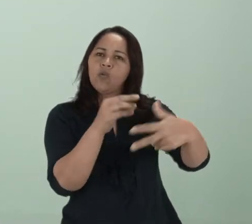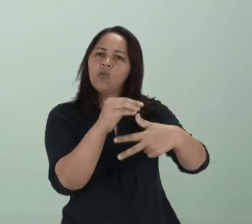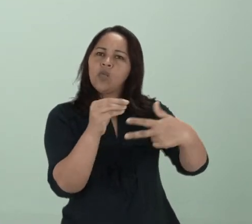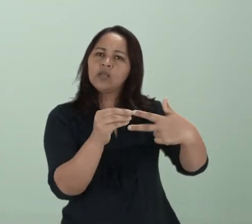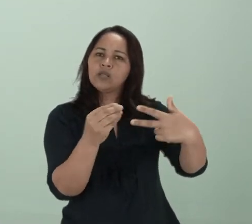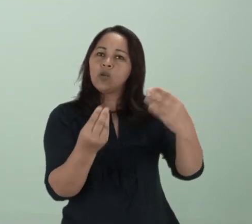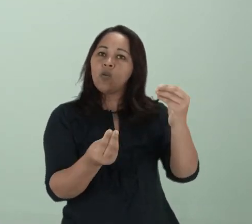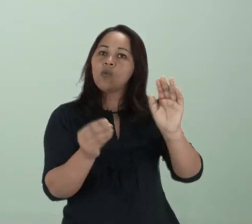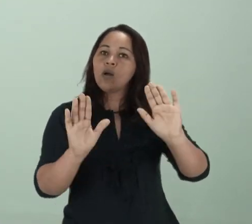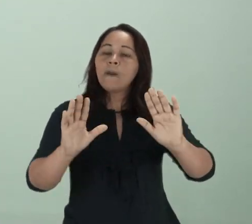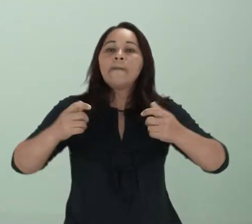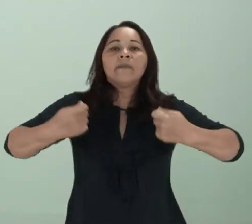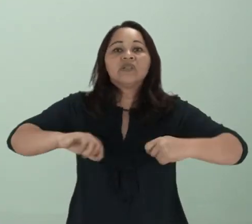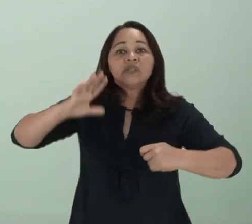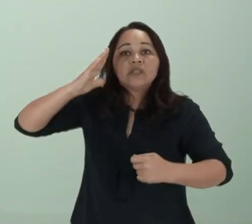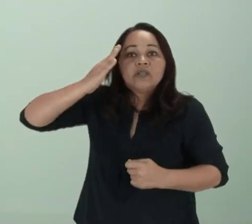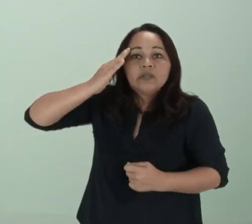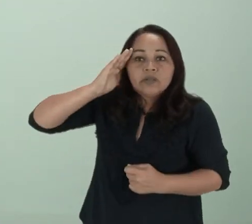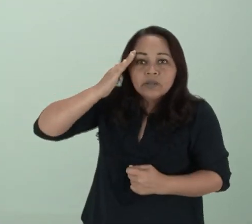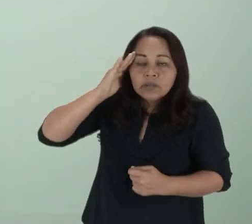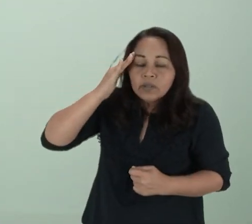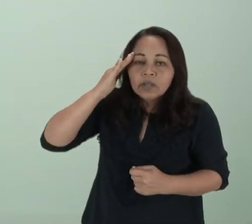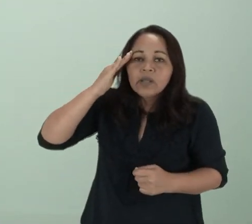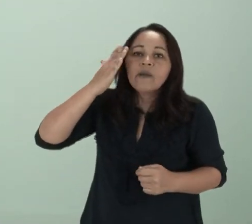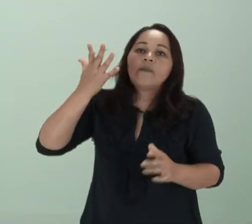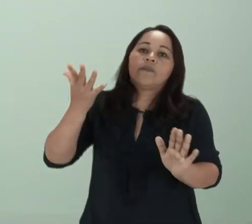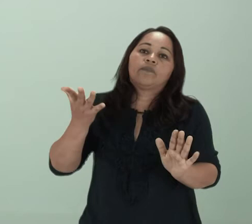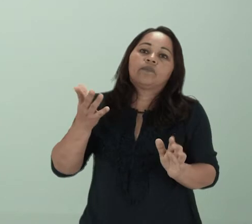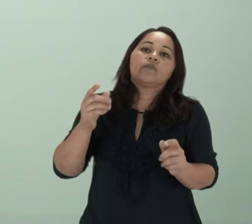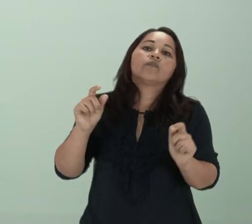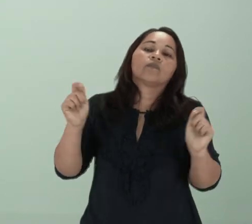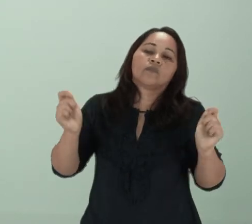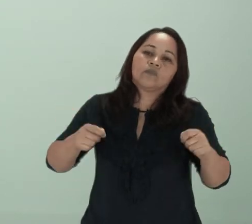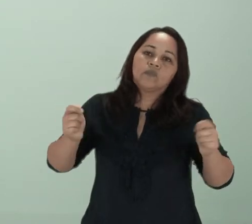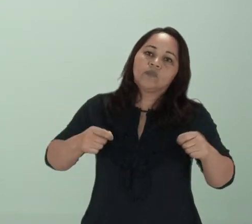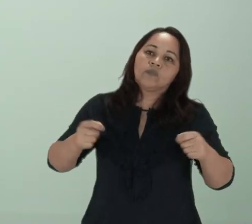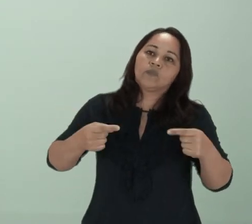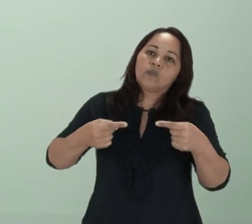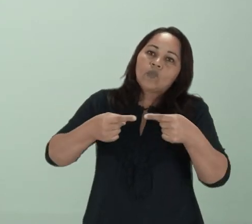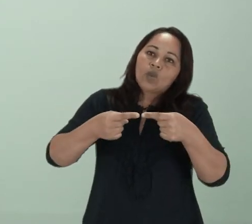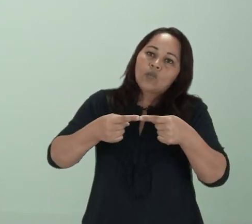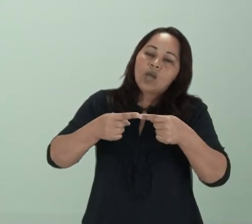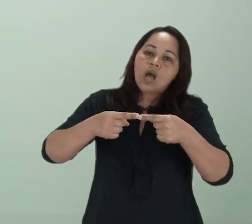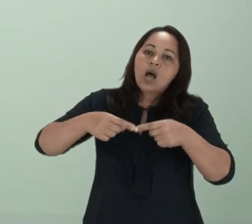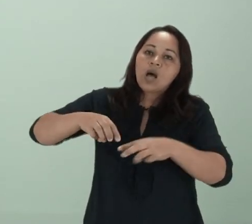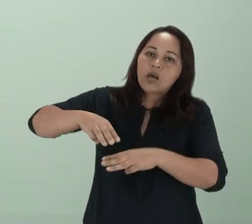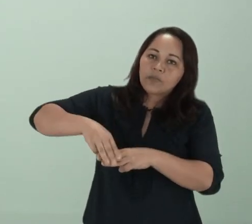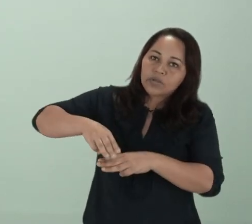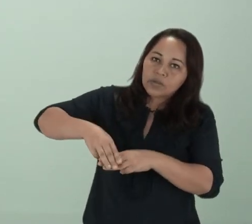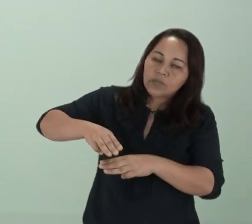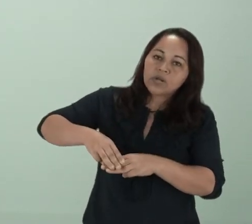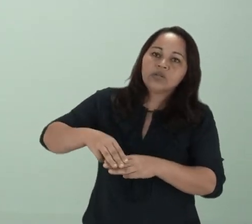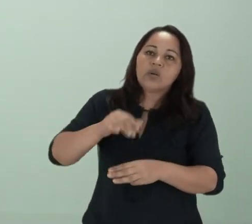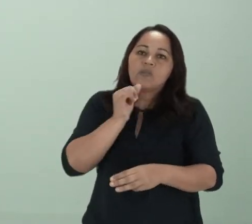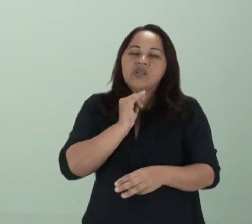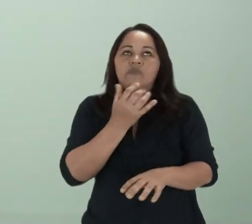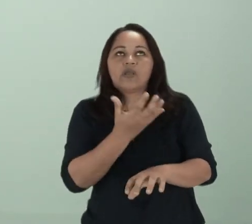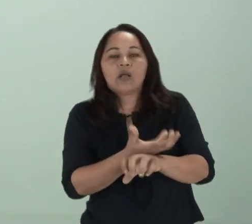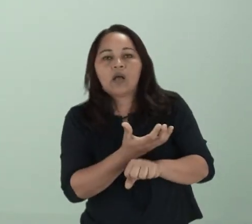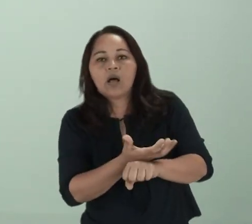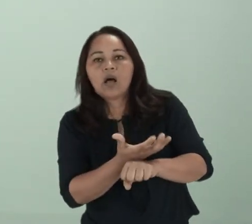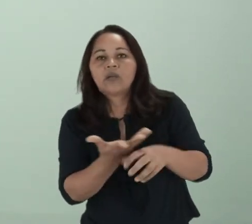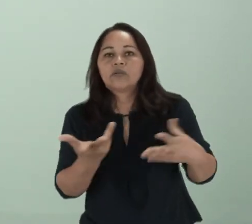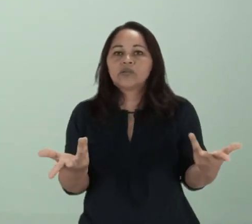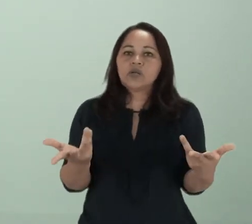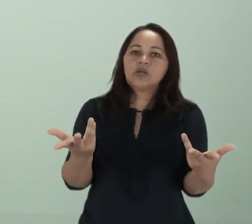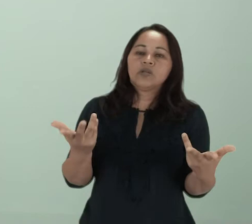é fundamental para a resolução de problemas matemáticos. Não importa qual a disciplina, não importa se é uma progressão, não importa